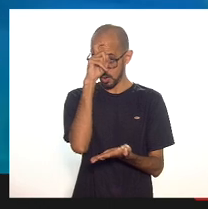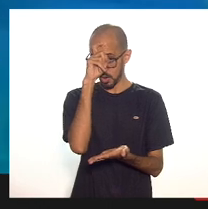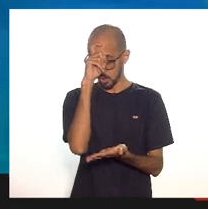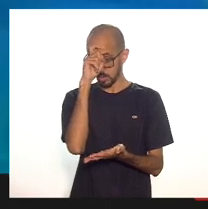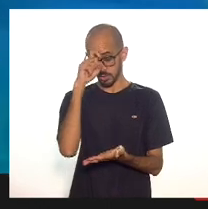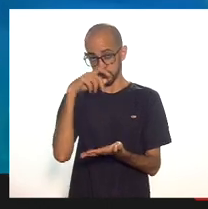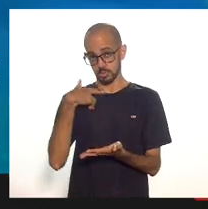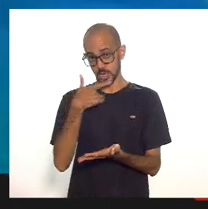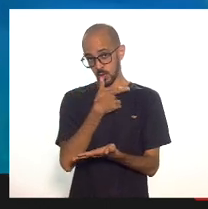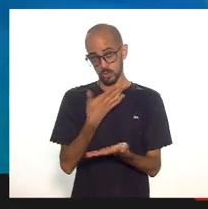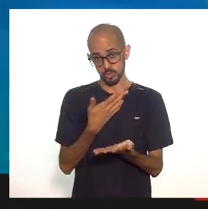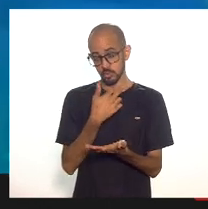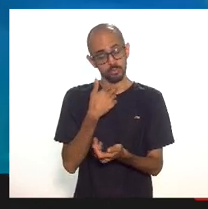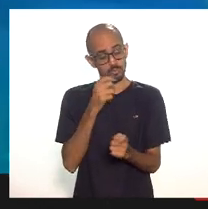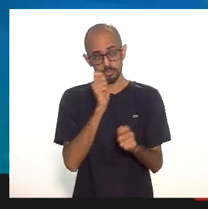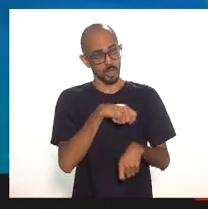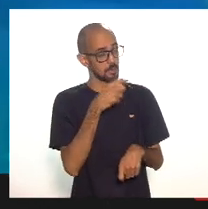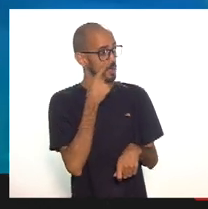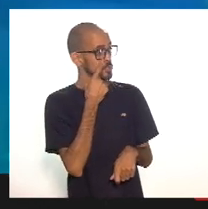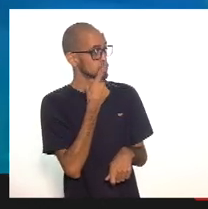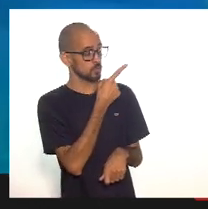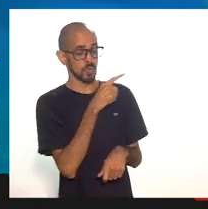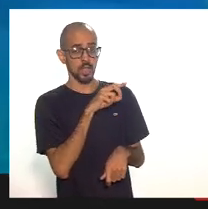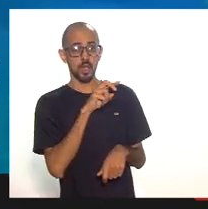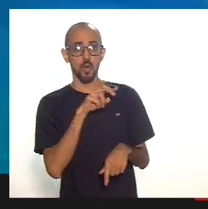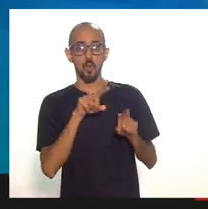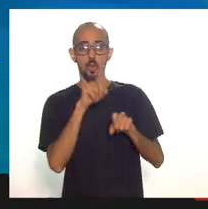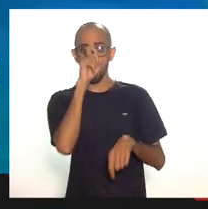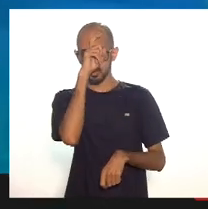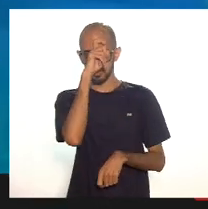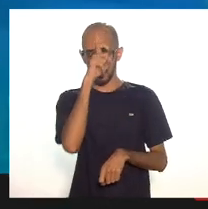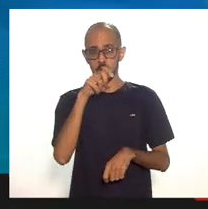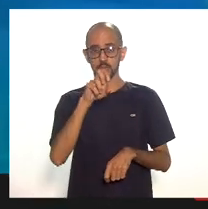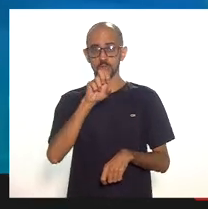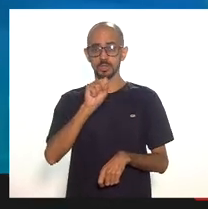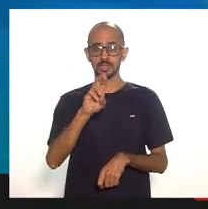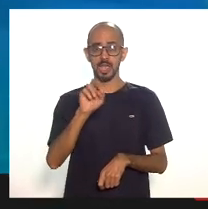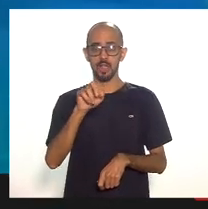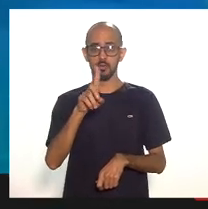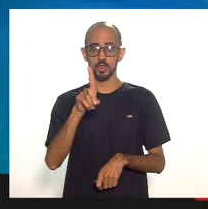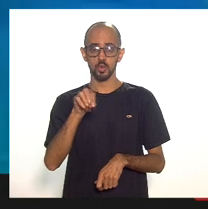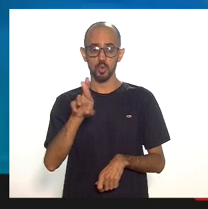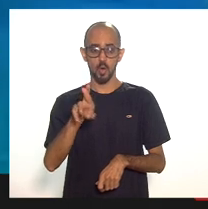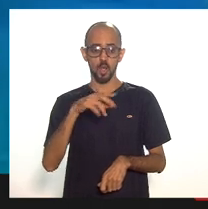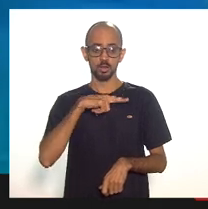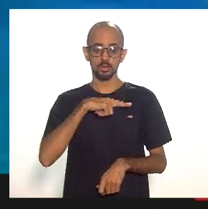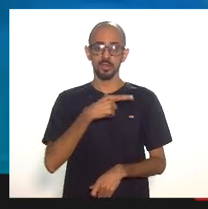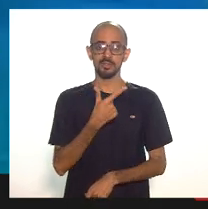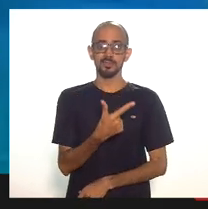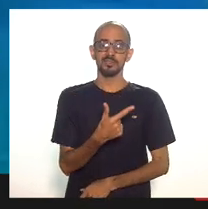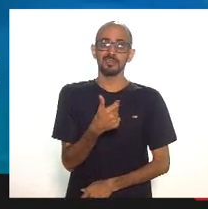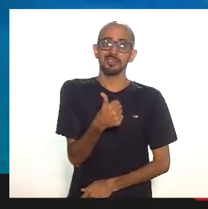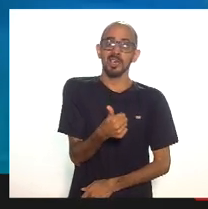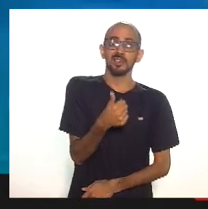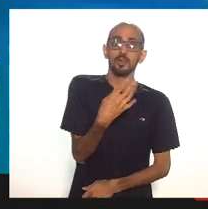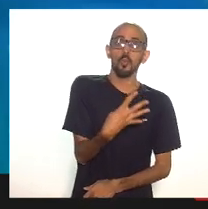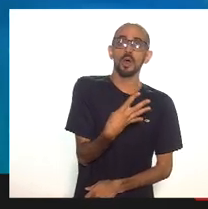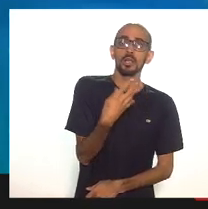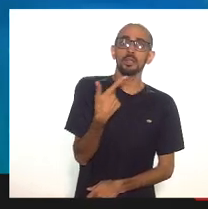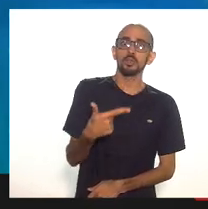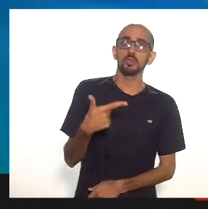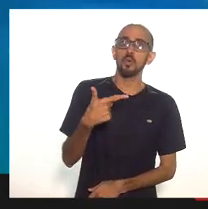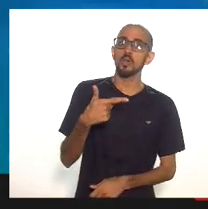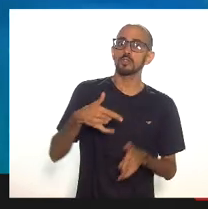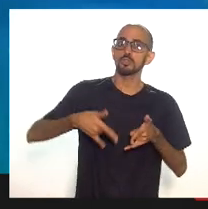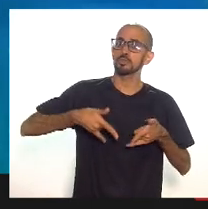não é possível a gente ver o Hospital dos Servidores ter 142 leitos fechados. 142 leitos